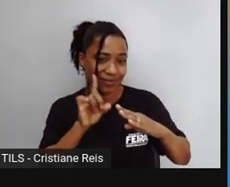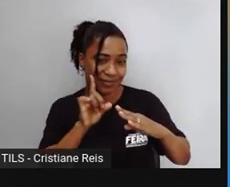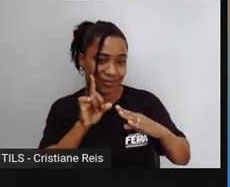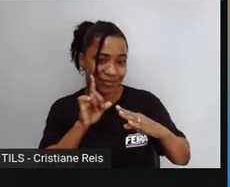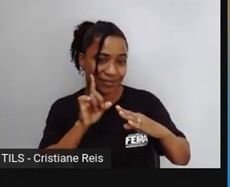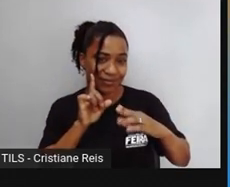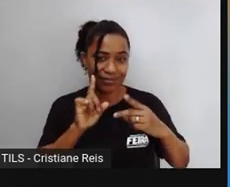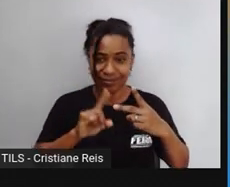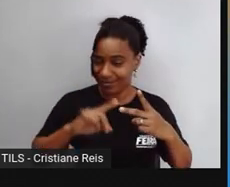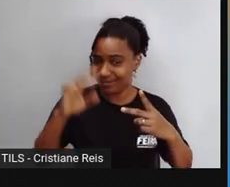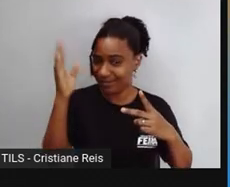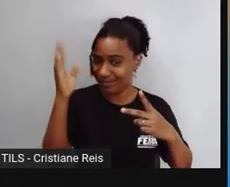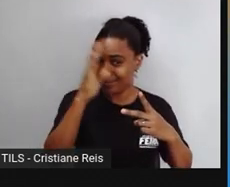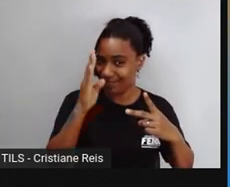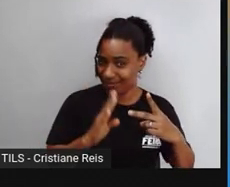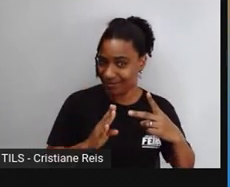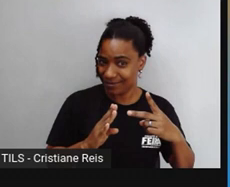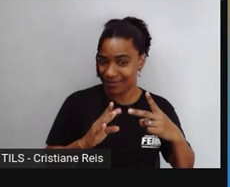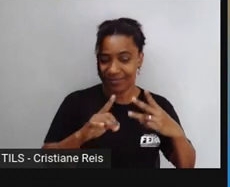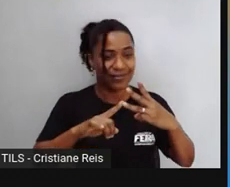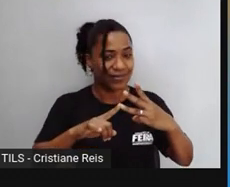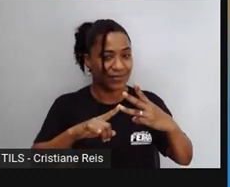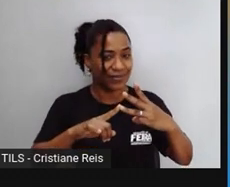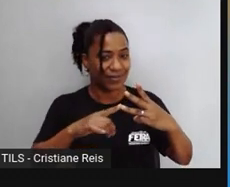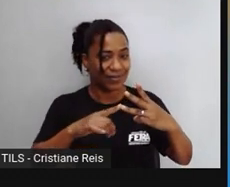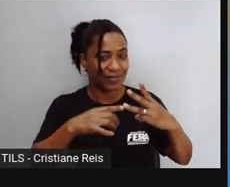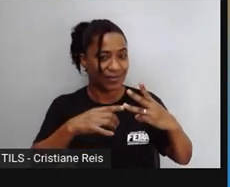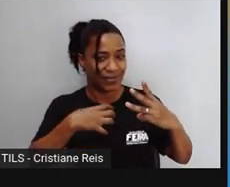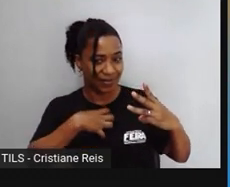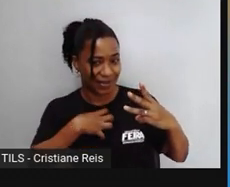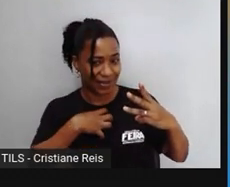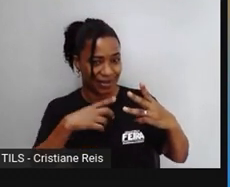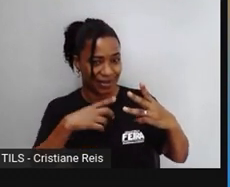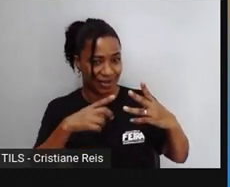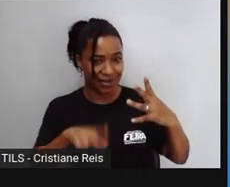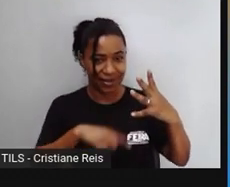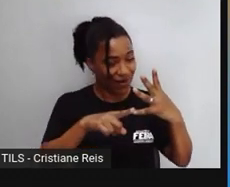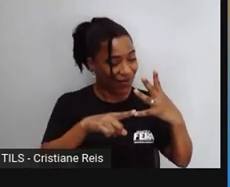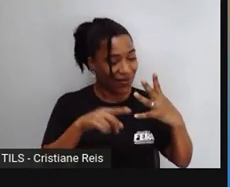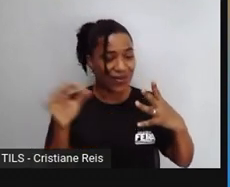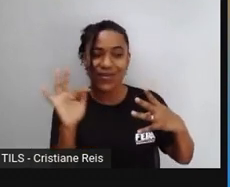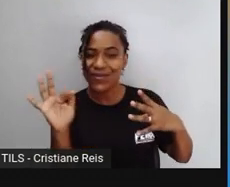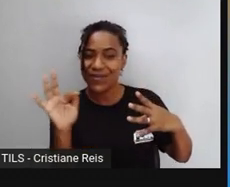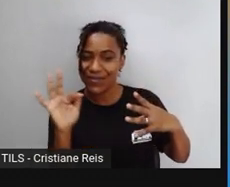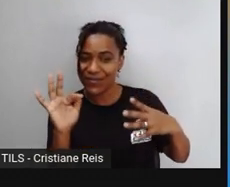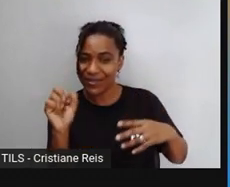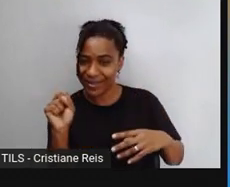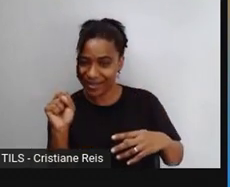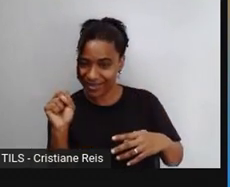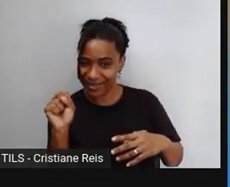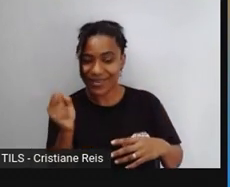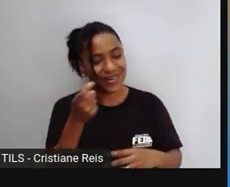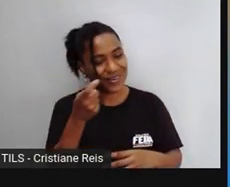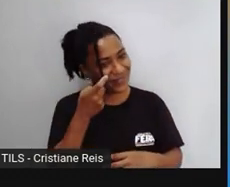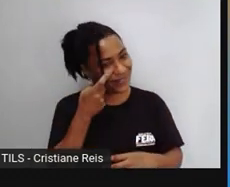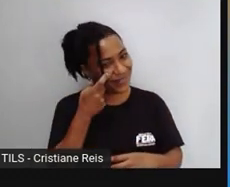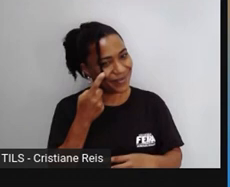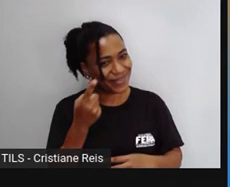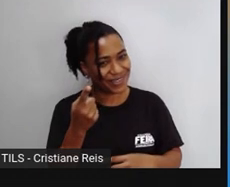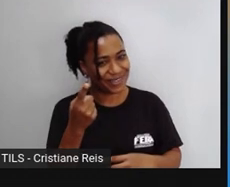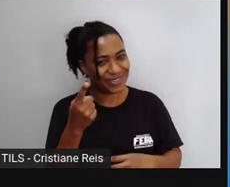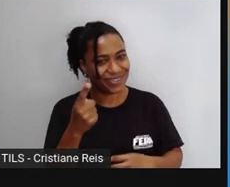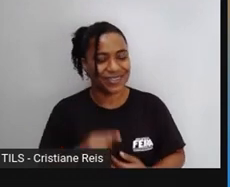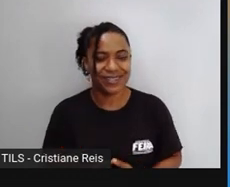Brasil? Bahia? Feira de Santana City? So, let's go.